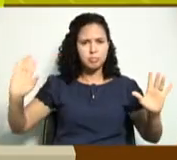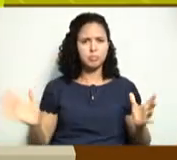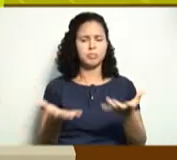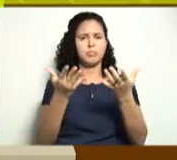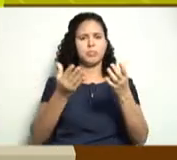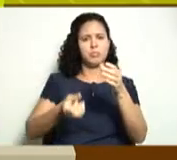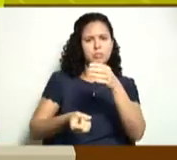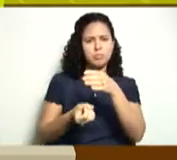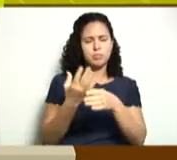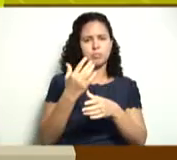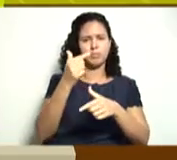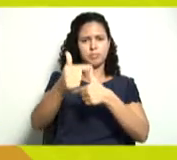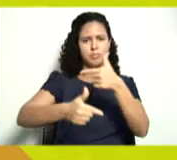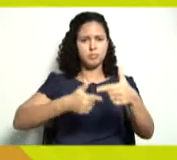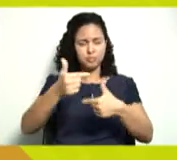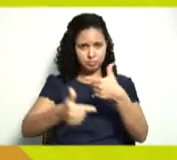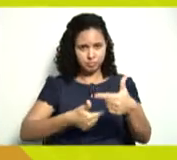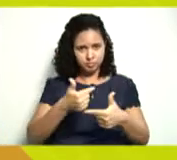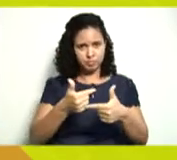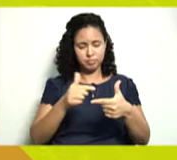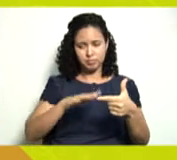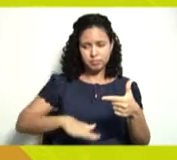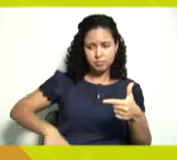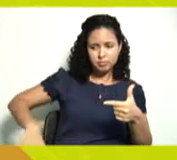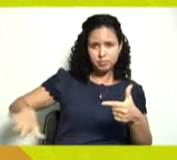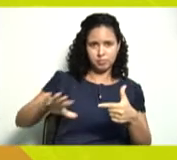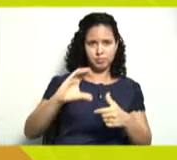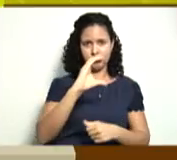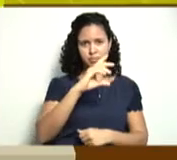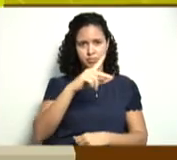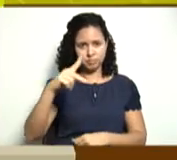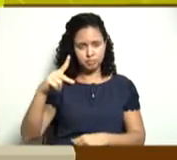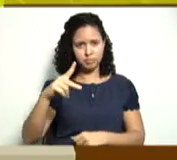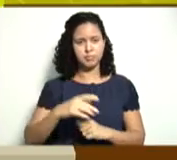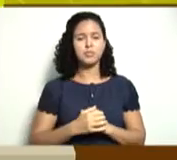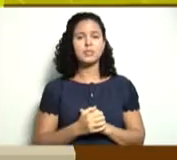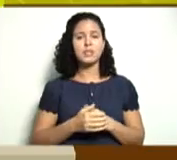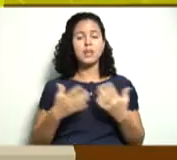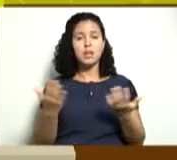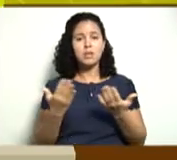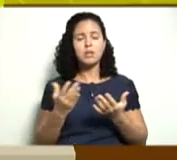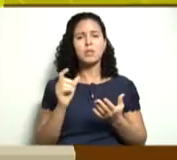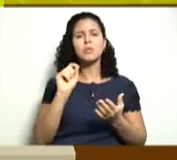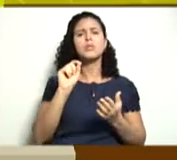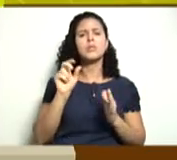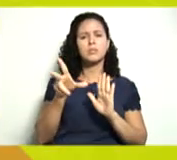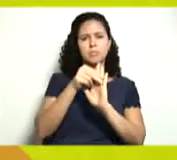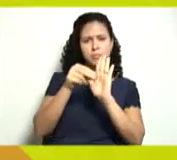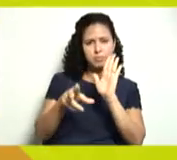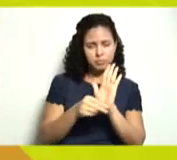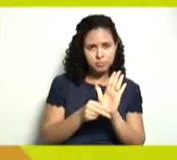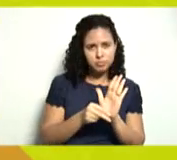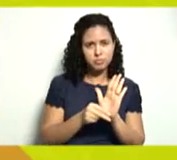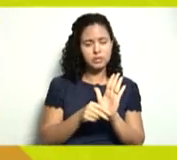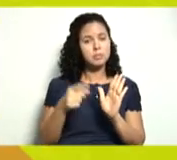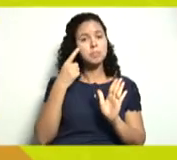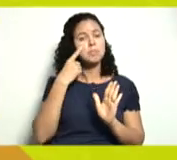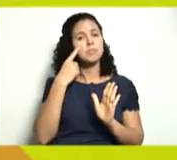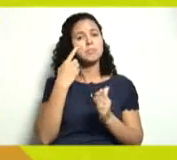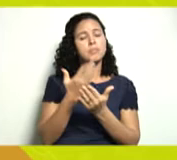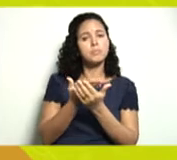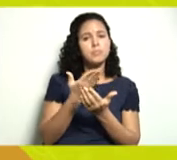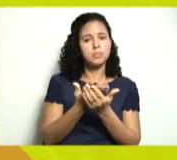a produtividade do trabalho no âmbito do cooperativismo olha só o que temos de conteúdo hoje nós vamos ver